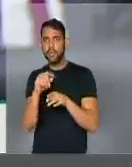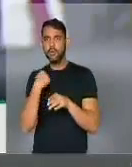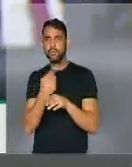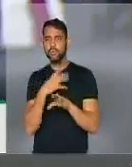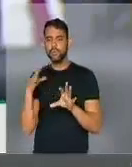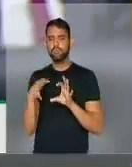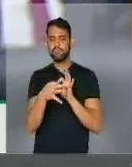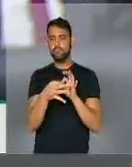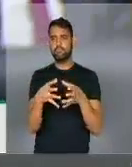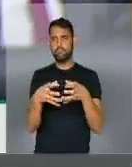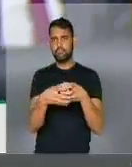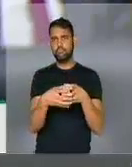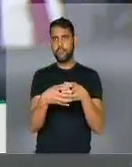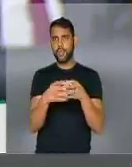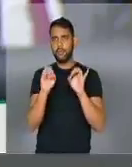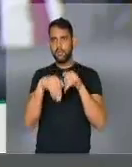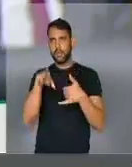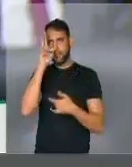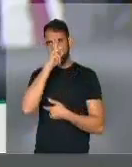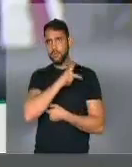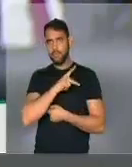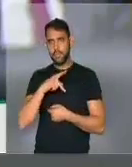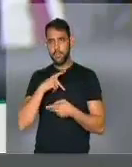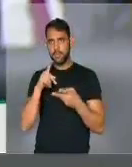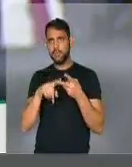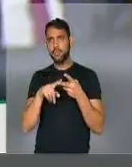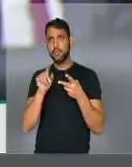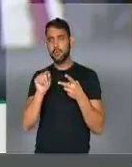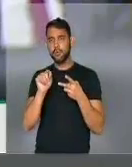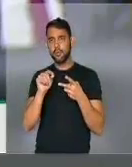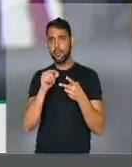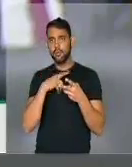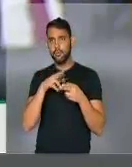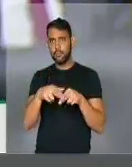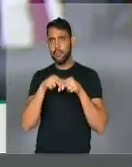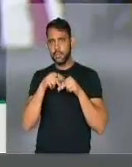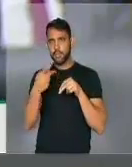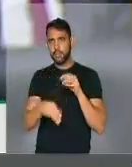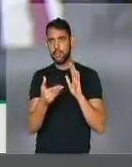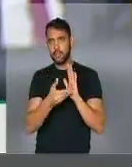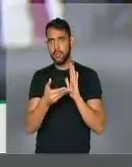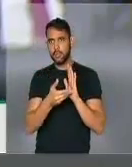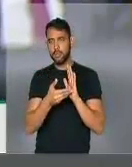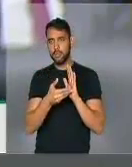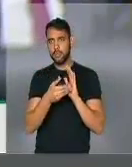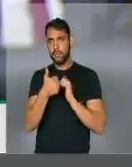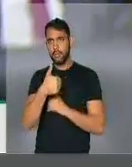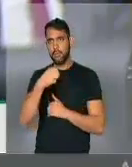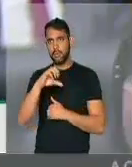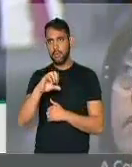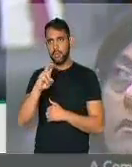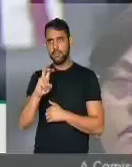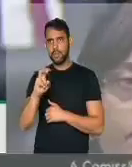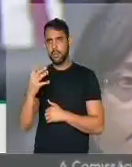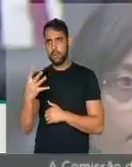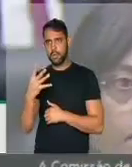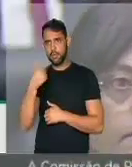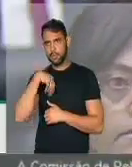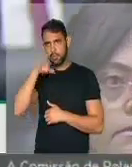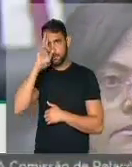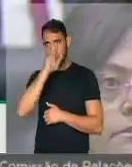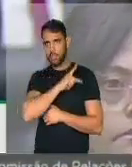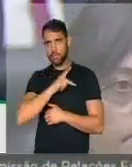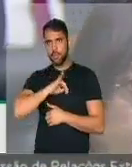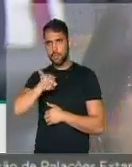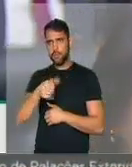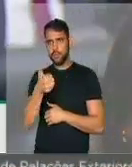nos vincula. E para finalizar, senhor presidente, há um precedente na casa. Em 1954, senhor presidente,